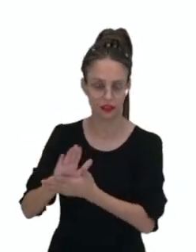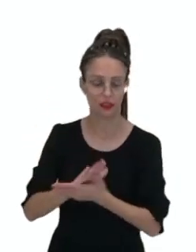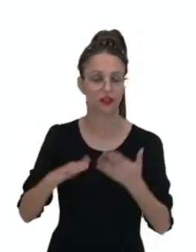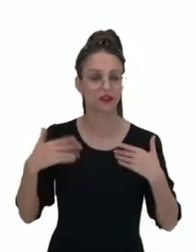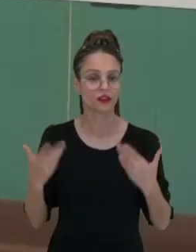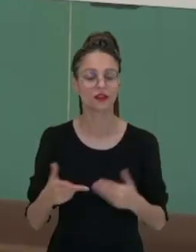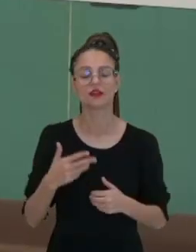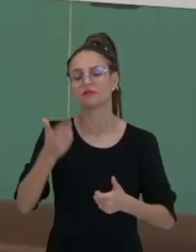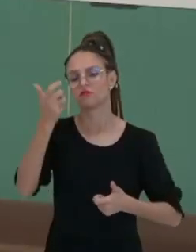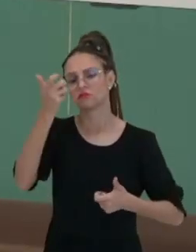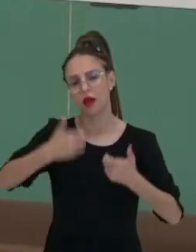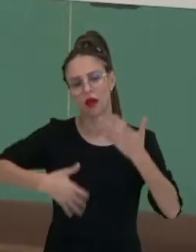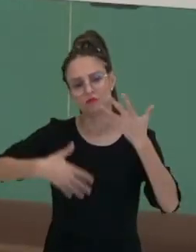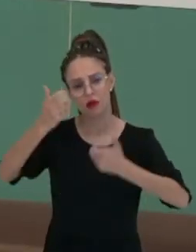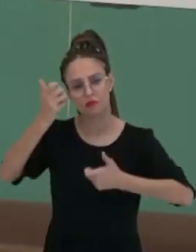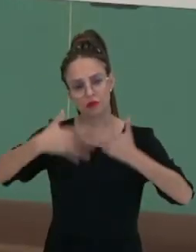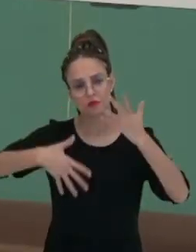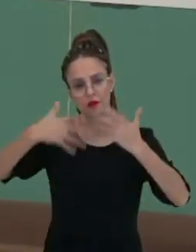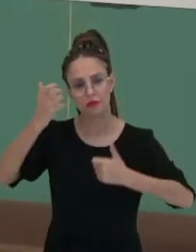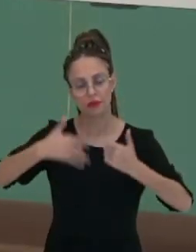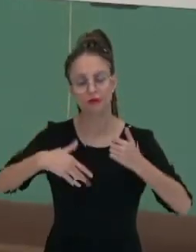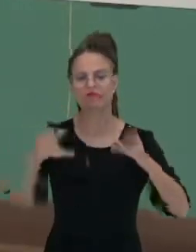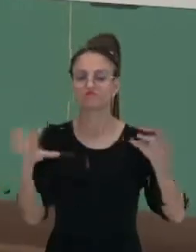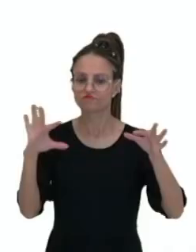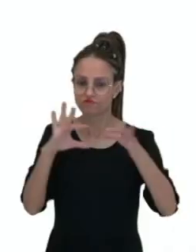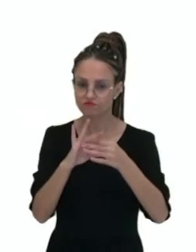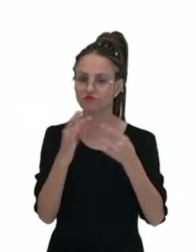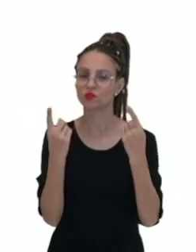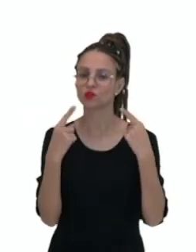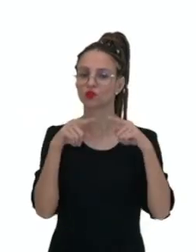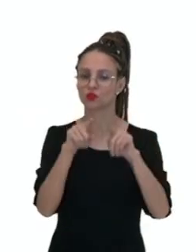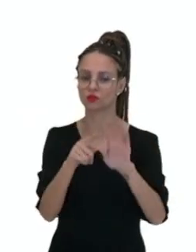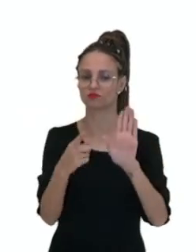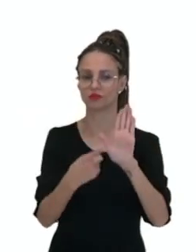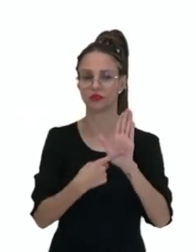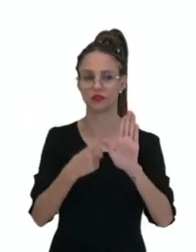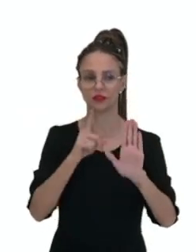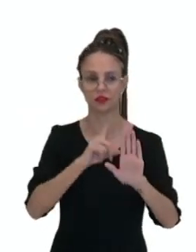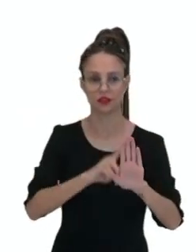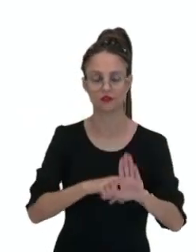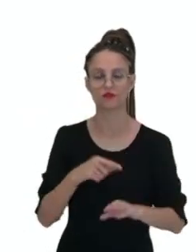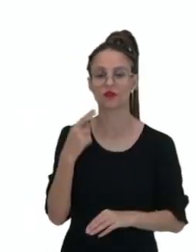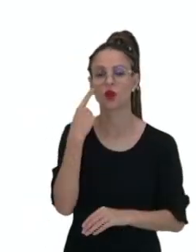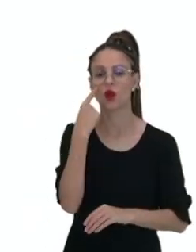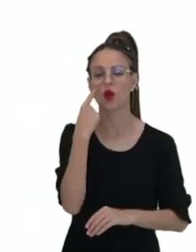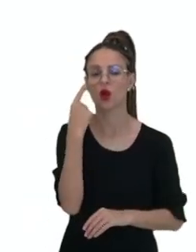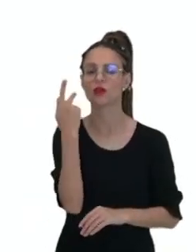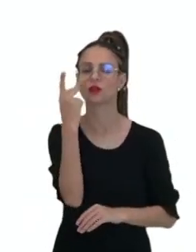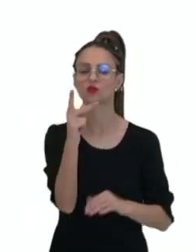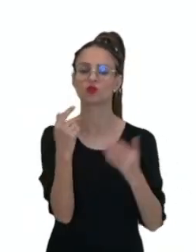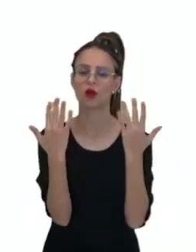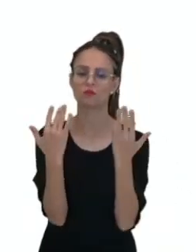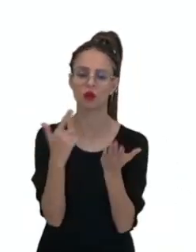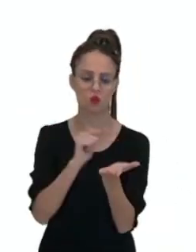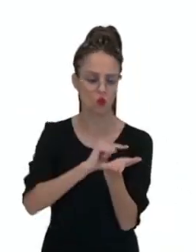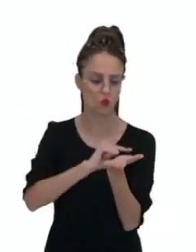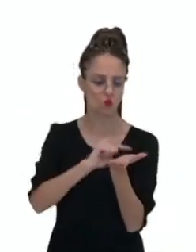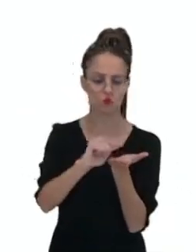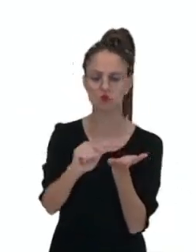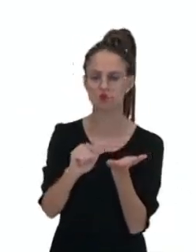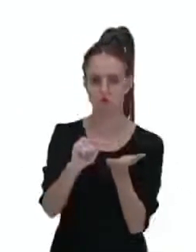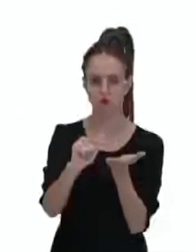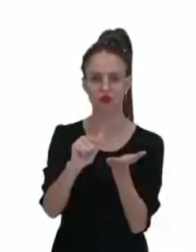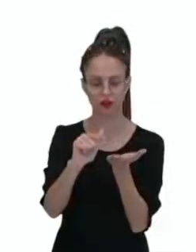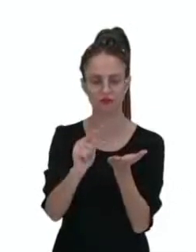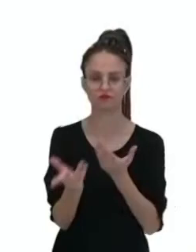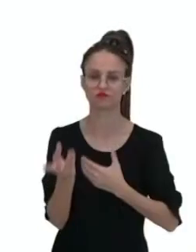vai falando assim através de metáforas. E olhas então tuas mãos vazias, né? Já estava o alimento em